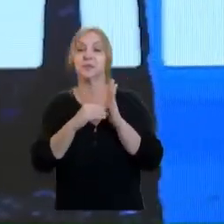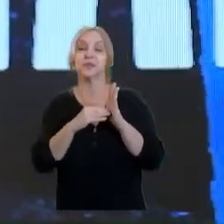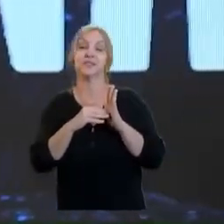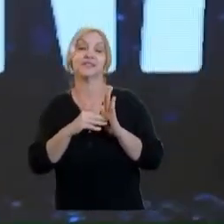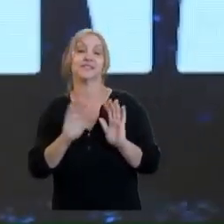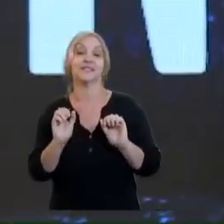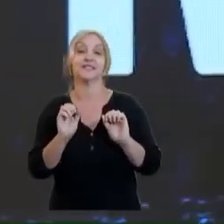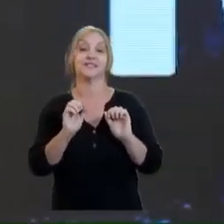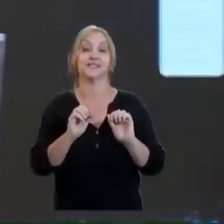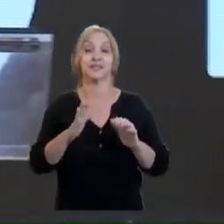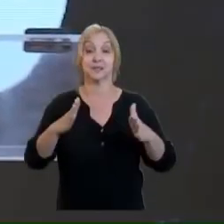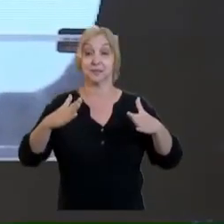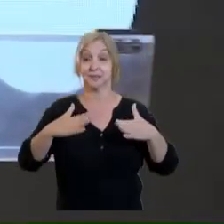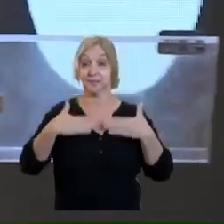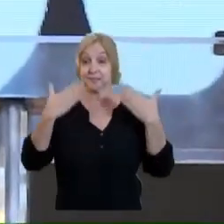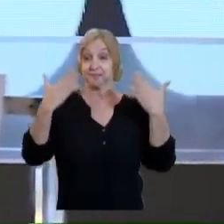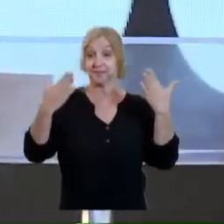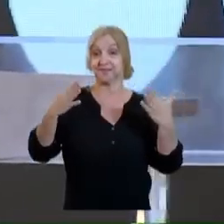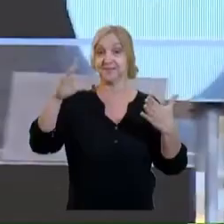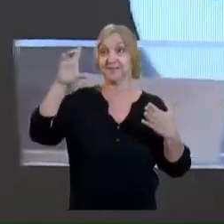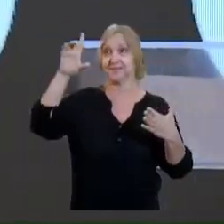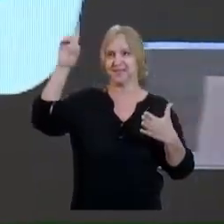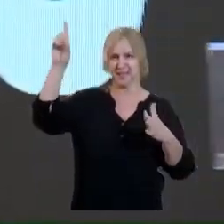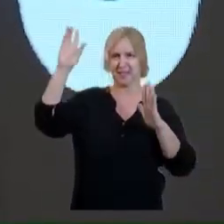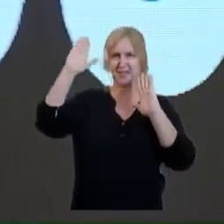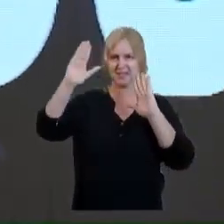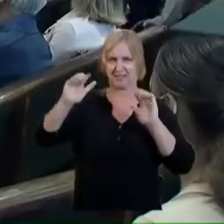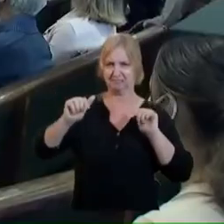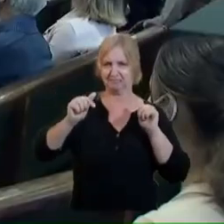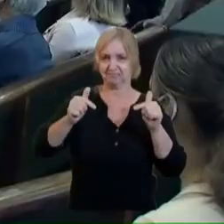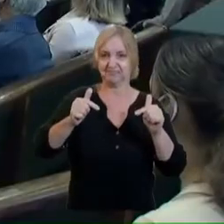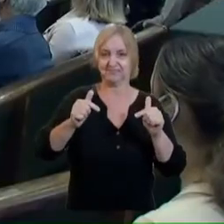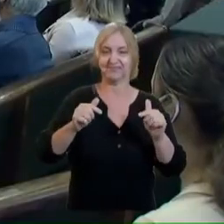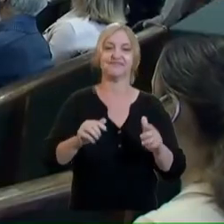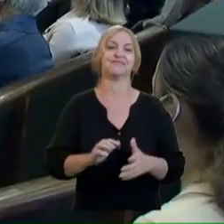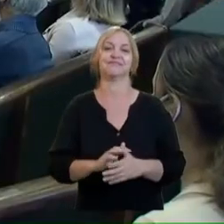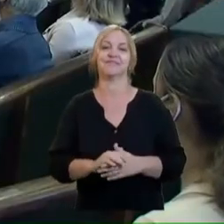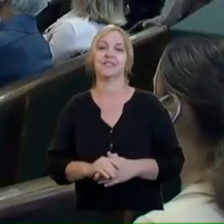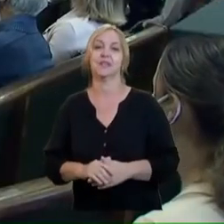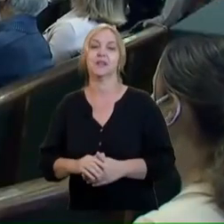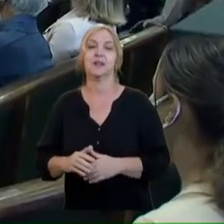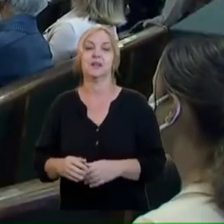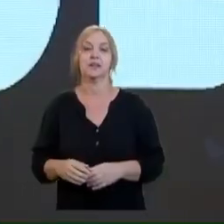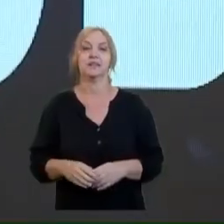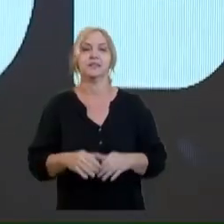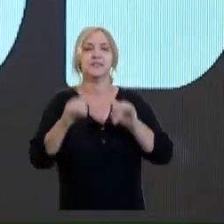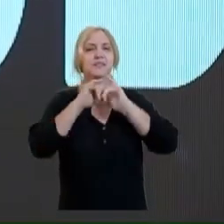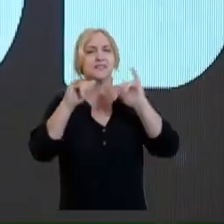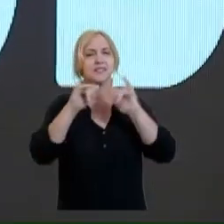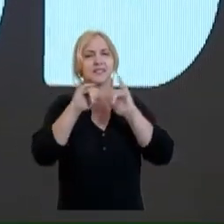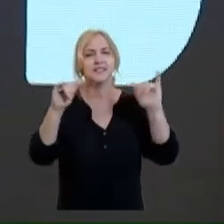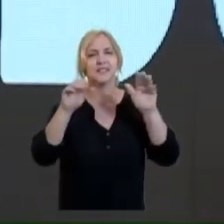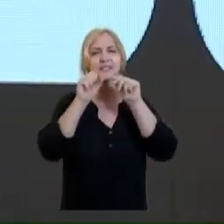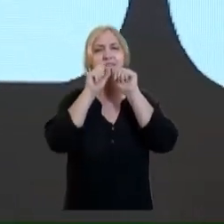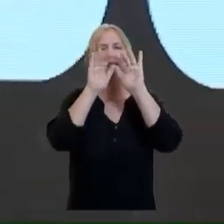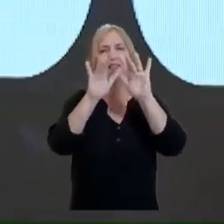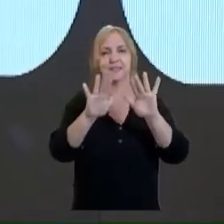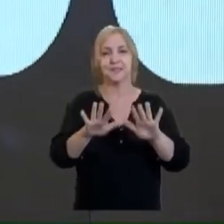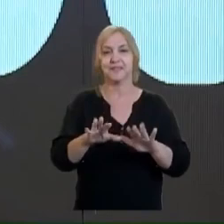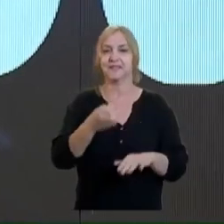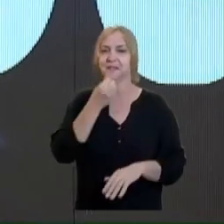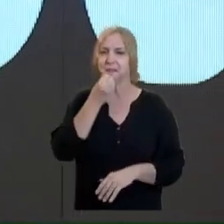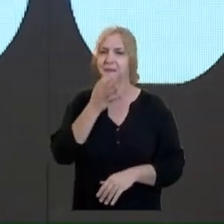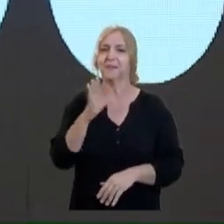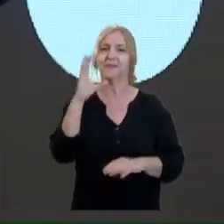hás de ver surpreso quanto Deus já fez. Quantas... Ah, tá vendo? Eu vou cantar